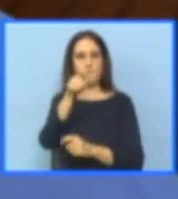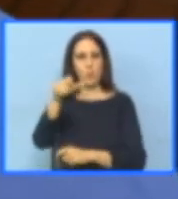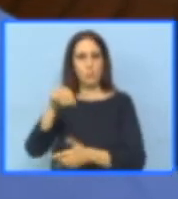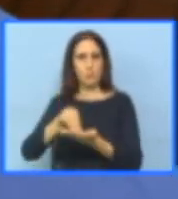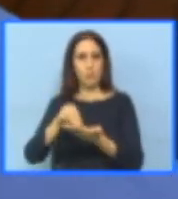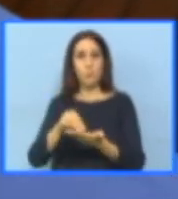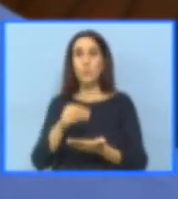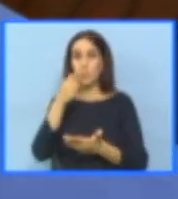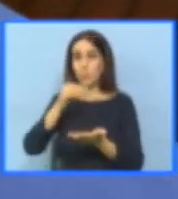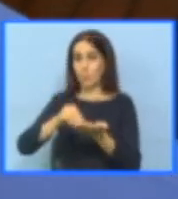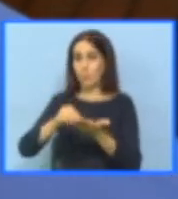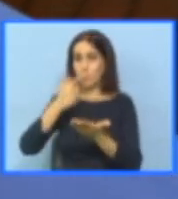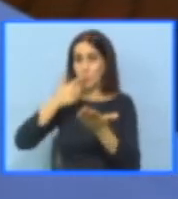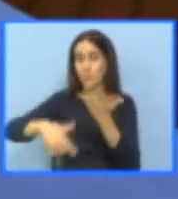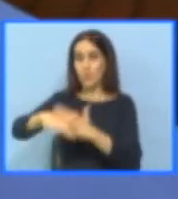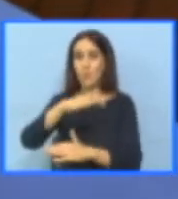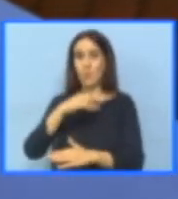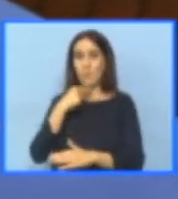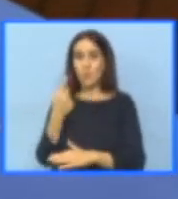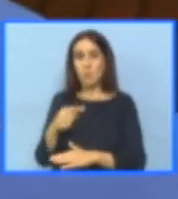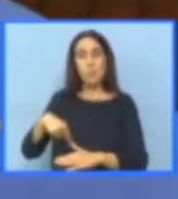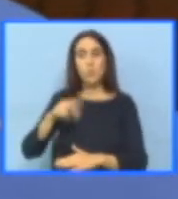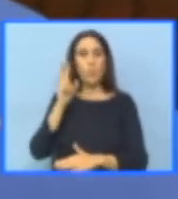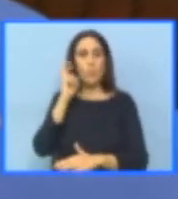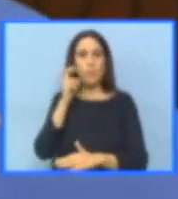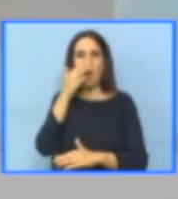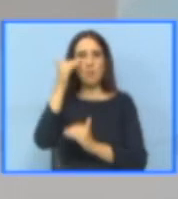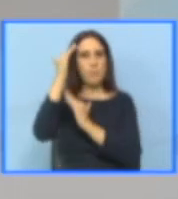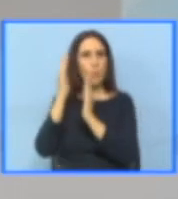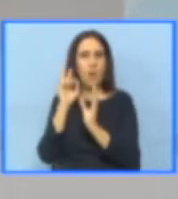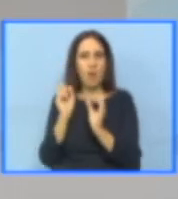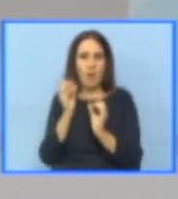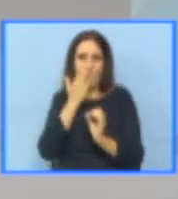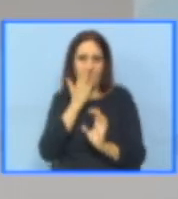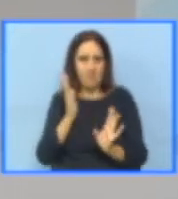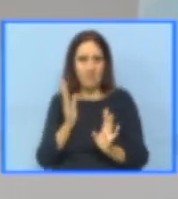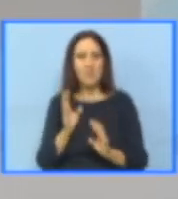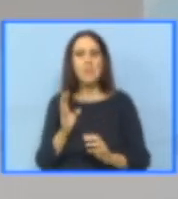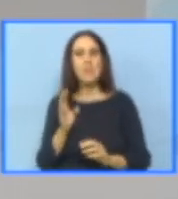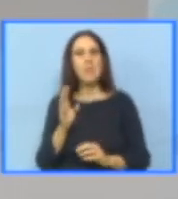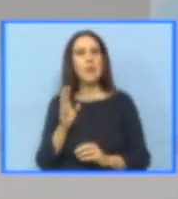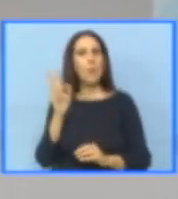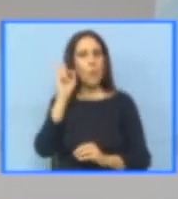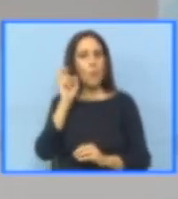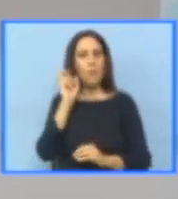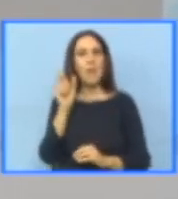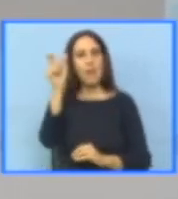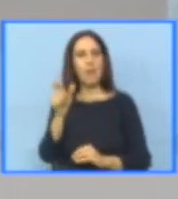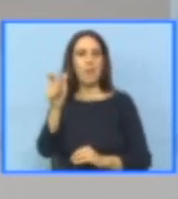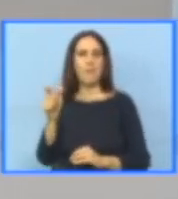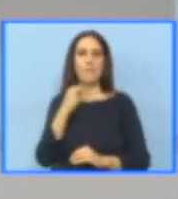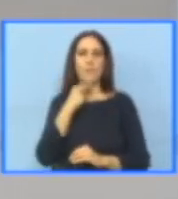têm voz. A gente é que muitas vezes não os ouve, não tem ouvidos para ouvir. Portanto, ter ouvidos para ouvir a sua